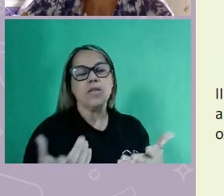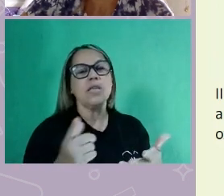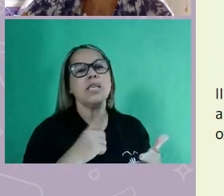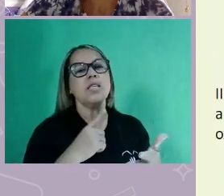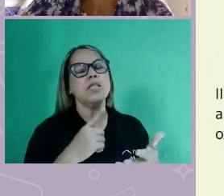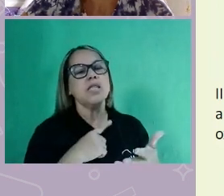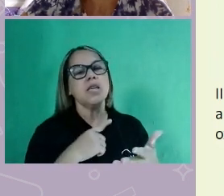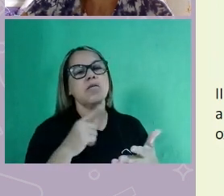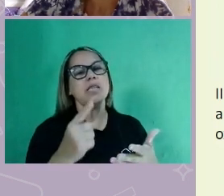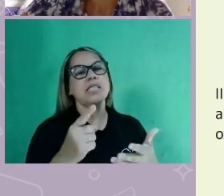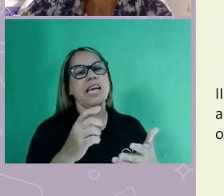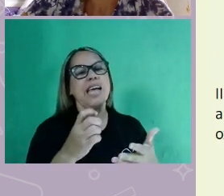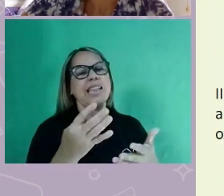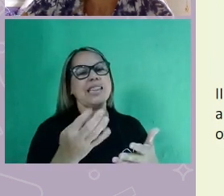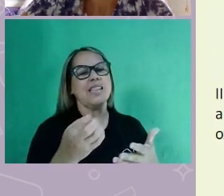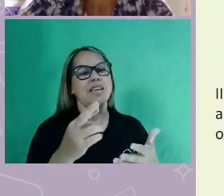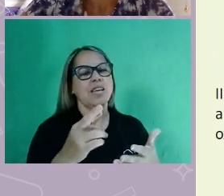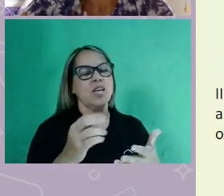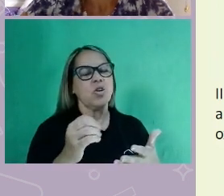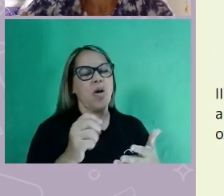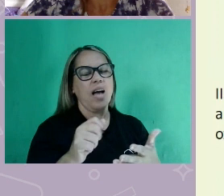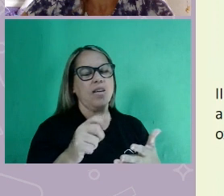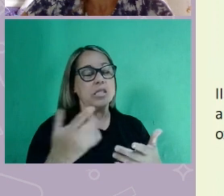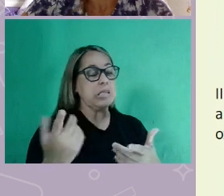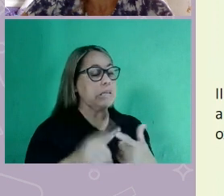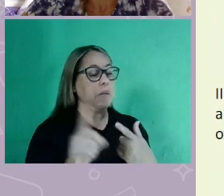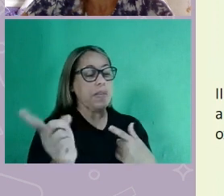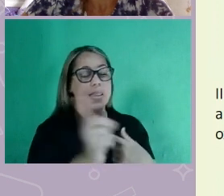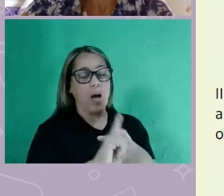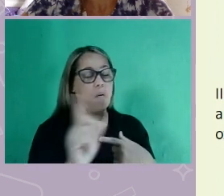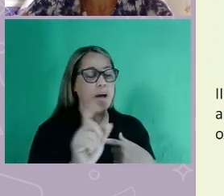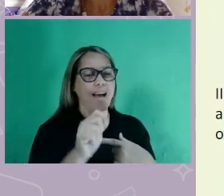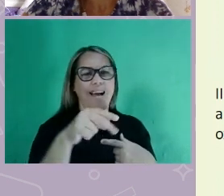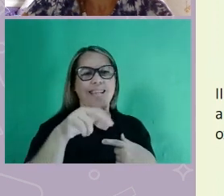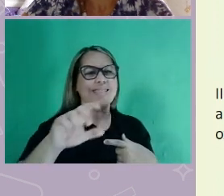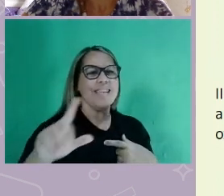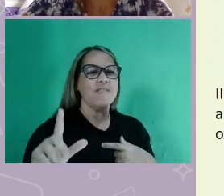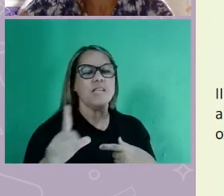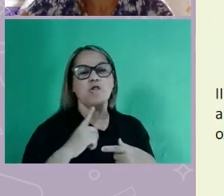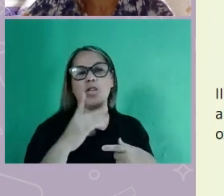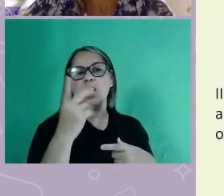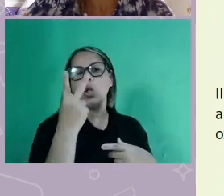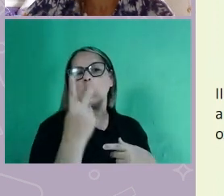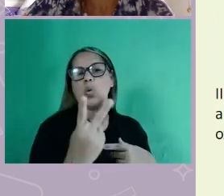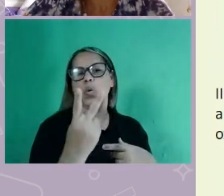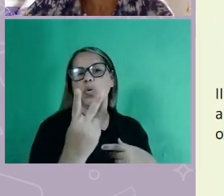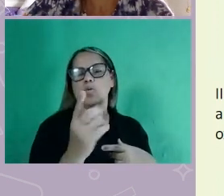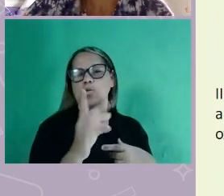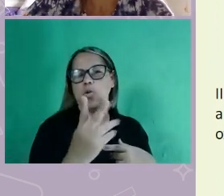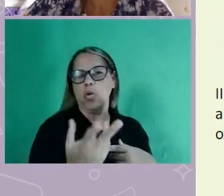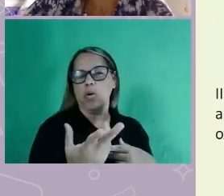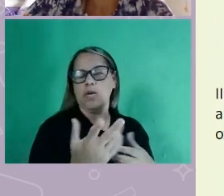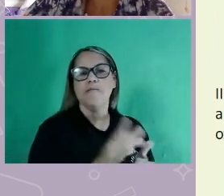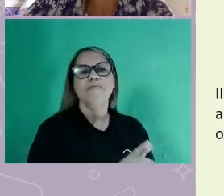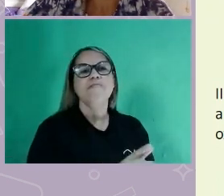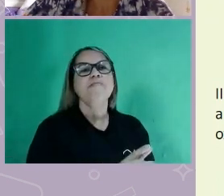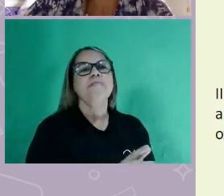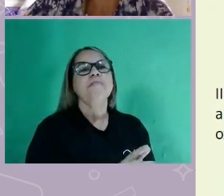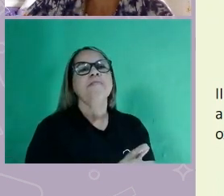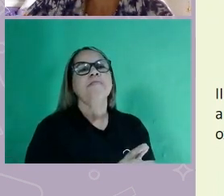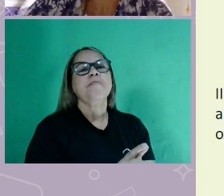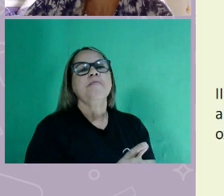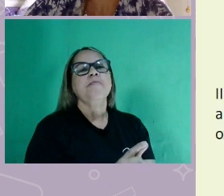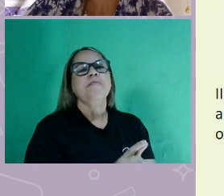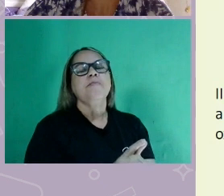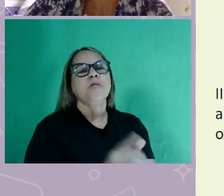heteroátomo então isso aqui não é um anel aromático eu só tenho dois anéis aromáticos tá certo como